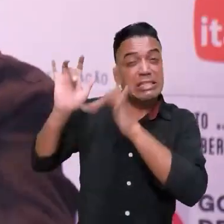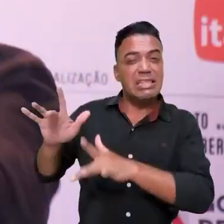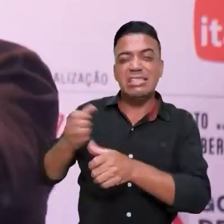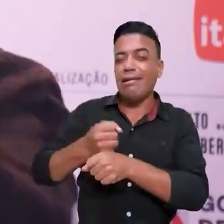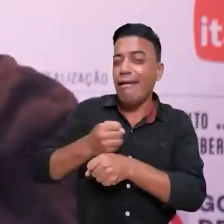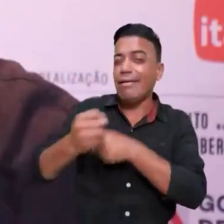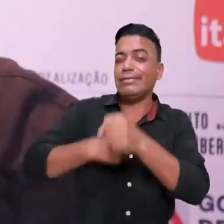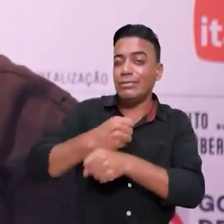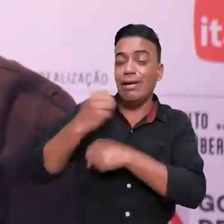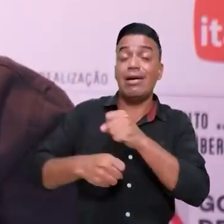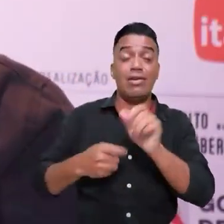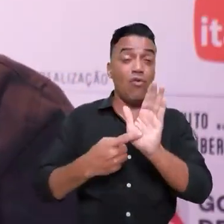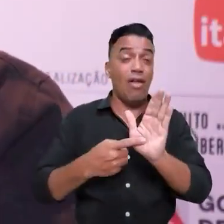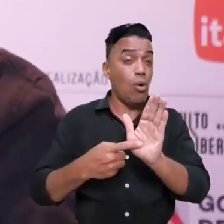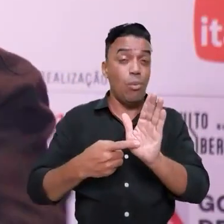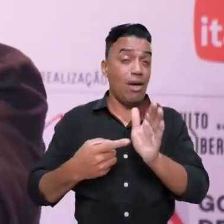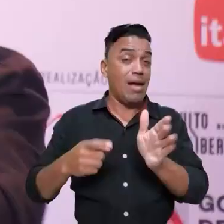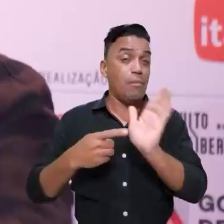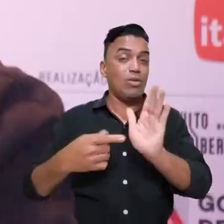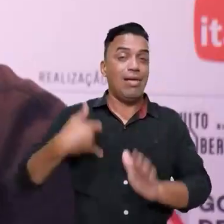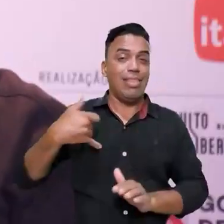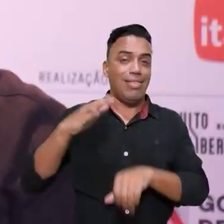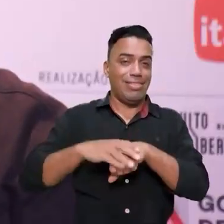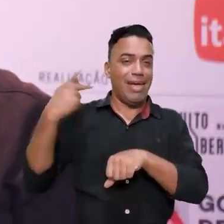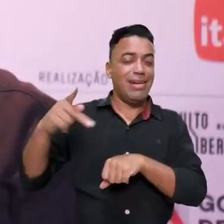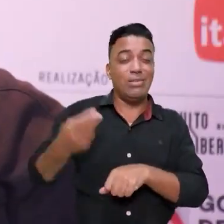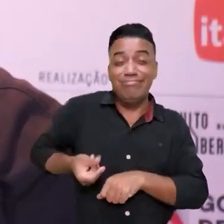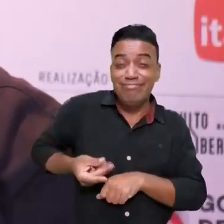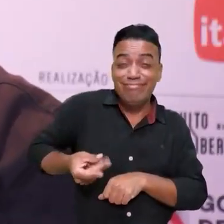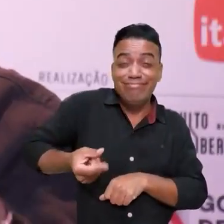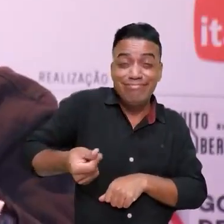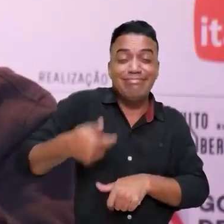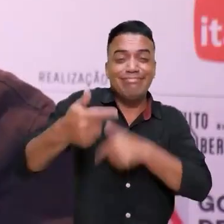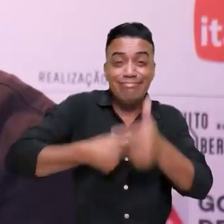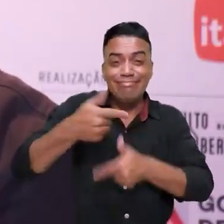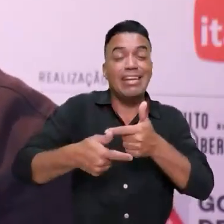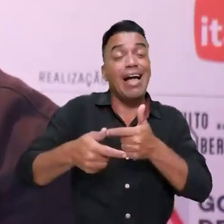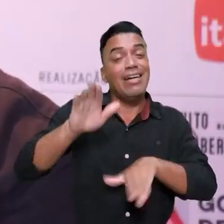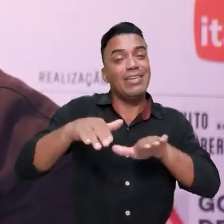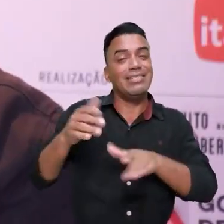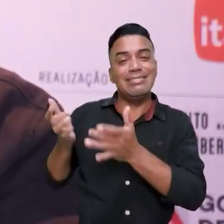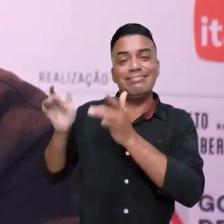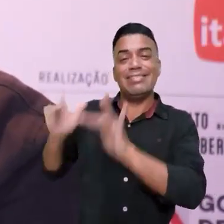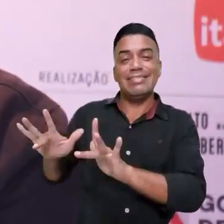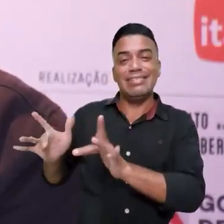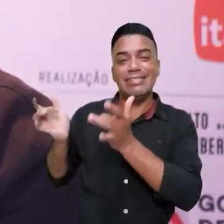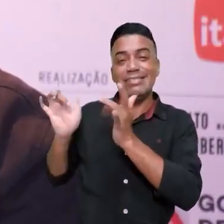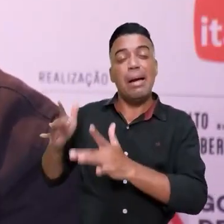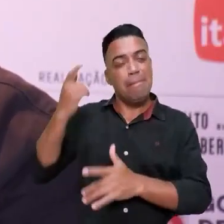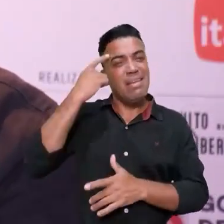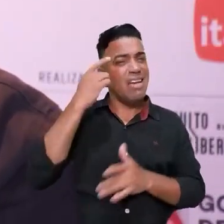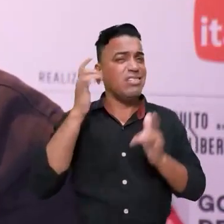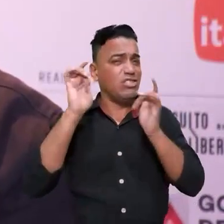dizer quantos anos, porque vou revelar a idade dela, mas é muito tempo que ela faz isso. Então a gente desiste, sabe, Tereza? E eu já pensei em